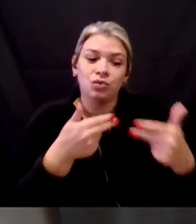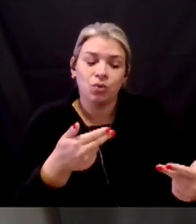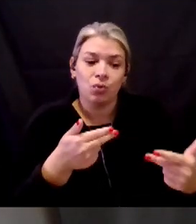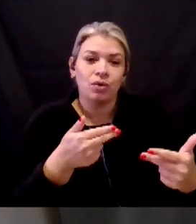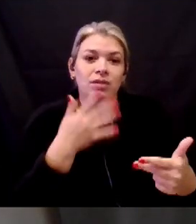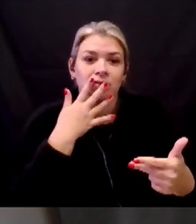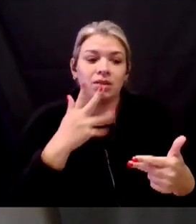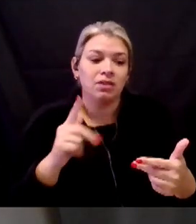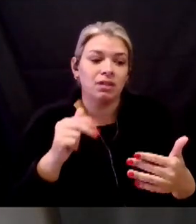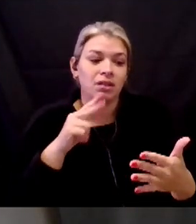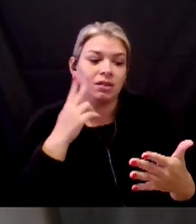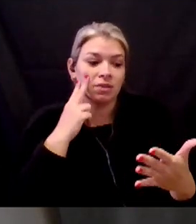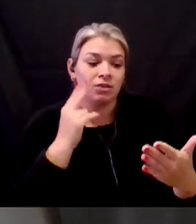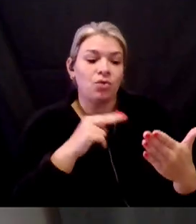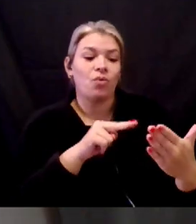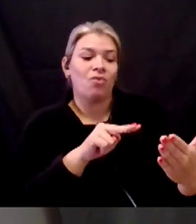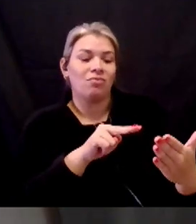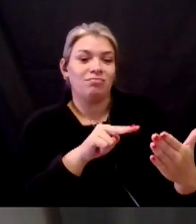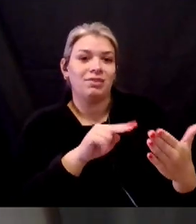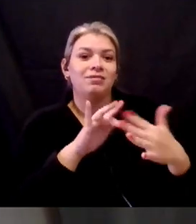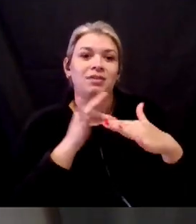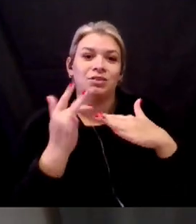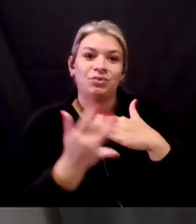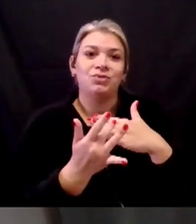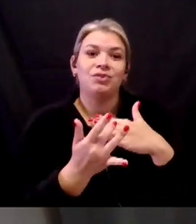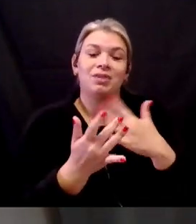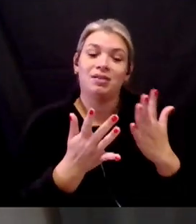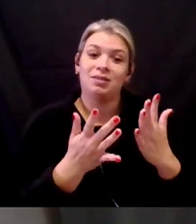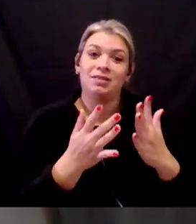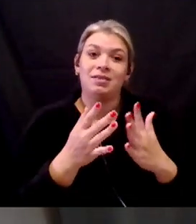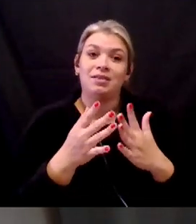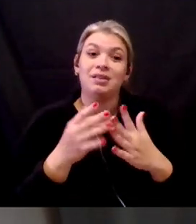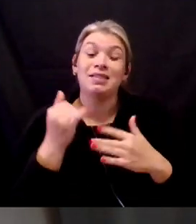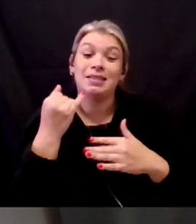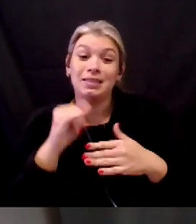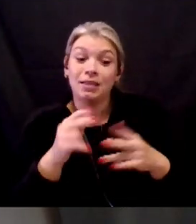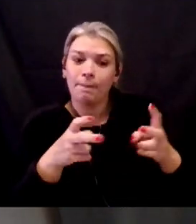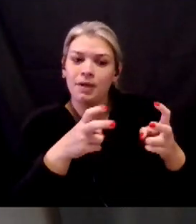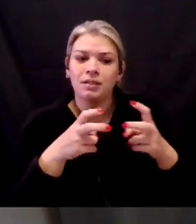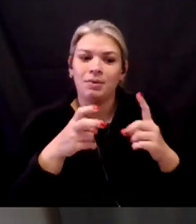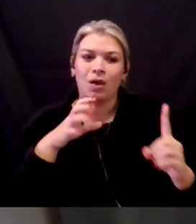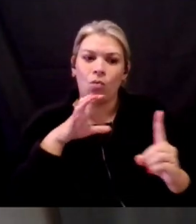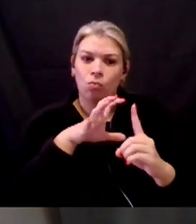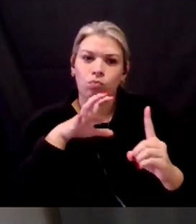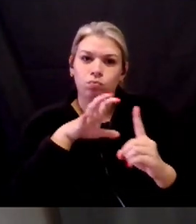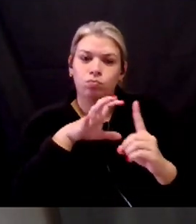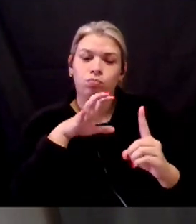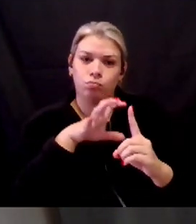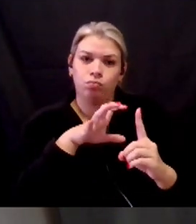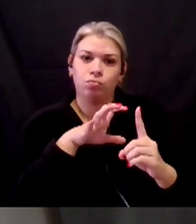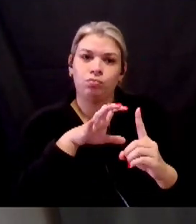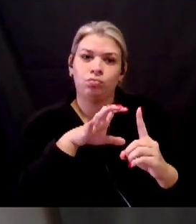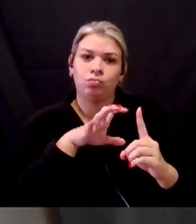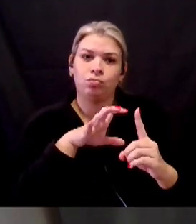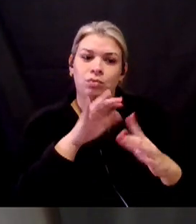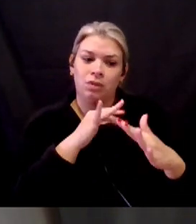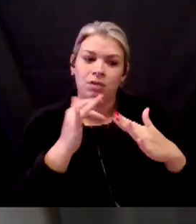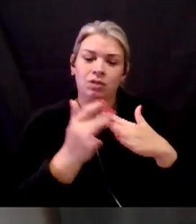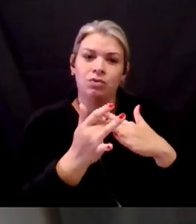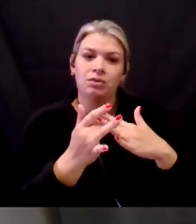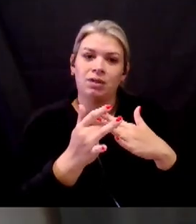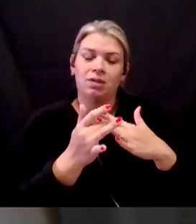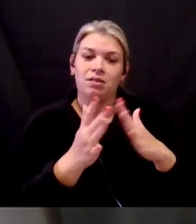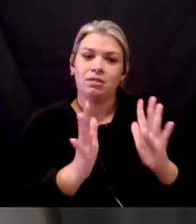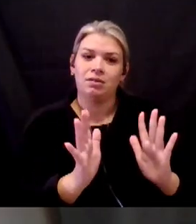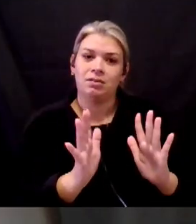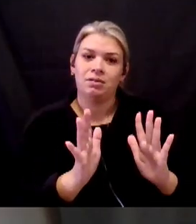que essa criança está sendo muito influenciada por essas redes sociais, aí é que vem a questão do quê?